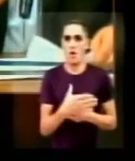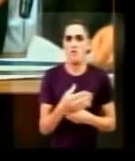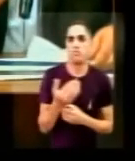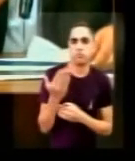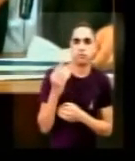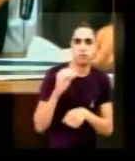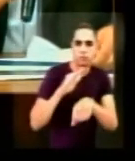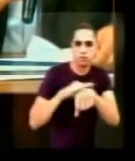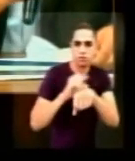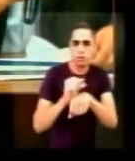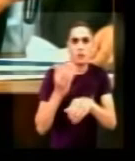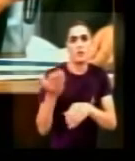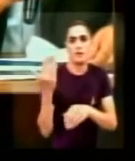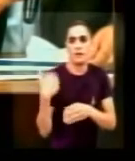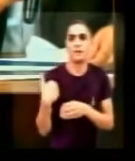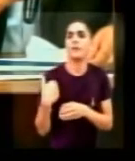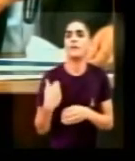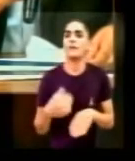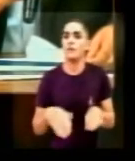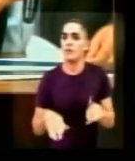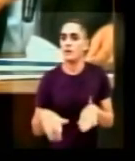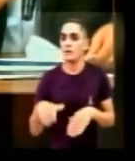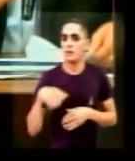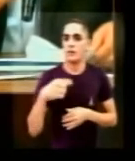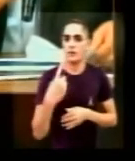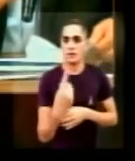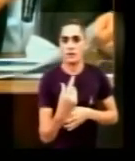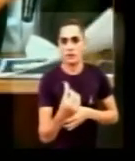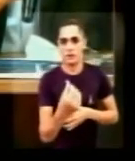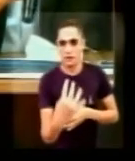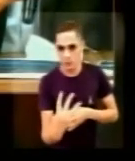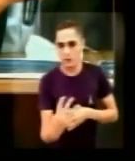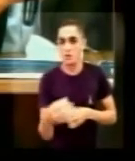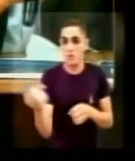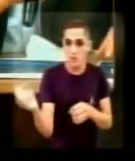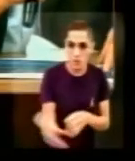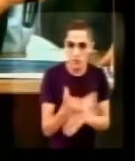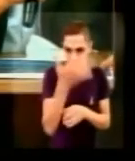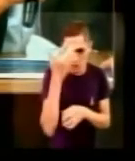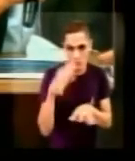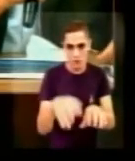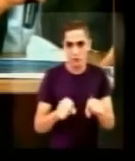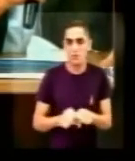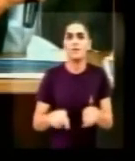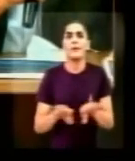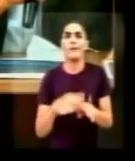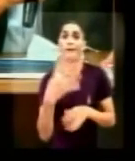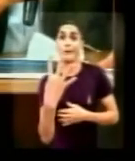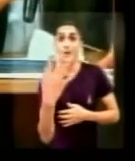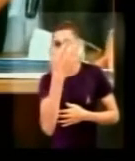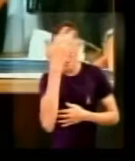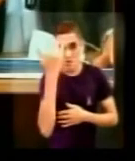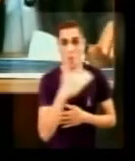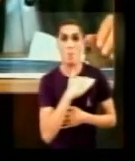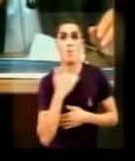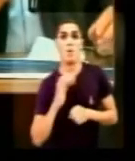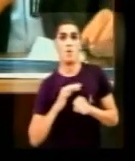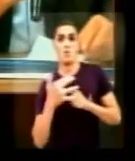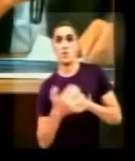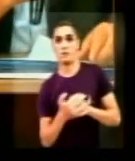tivemos 164 novos casos e 4 óbitos nas últimas 24 horas. No